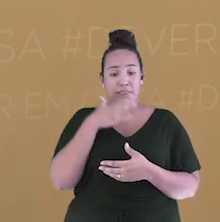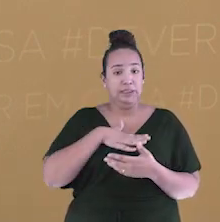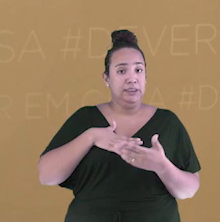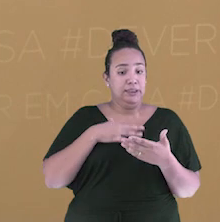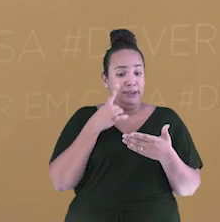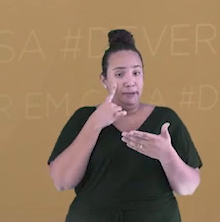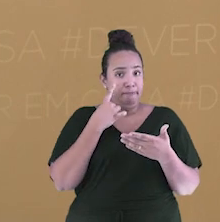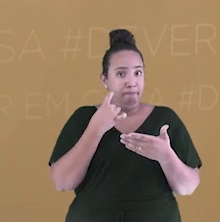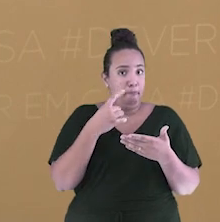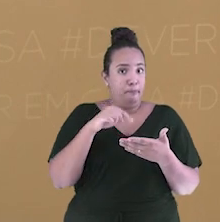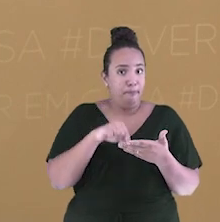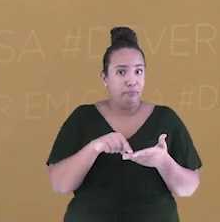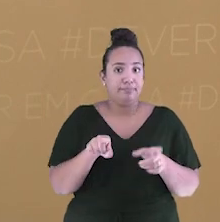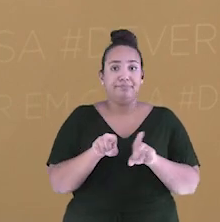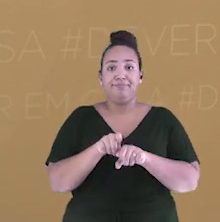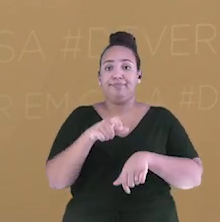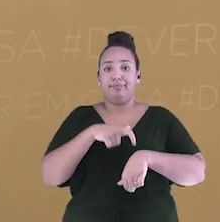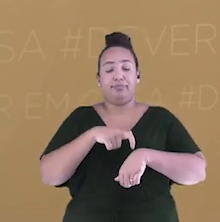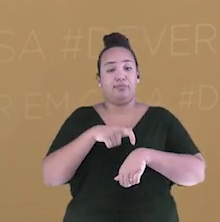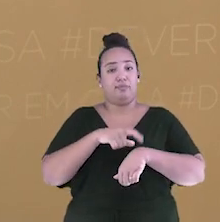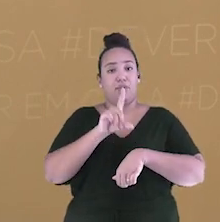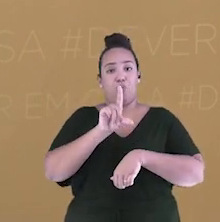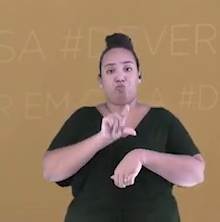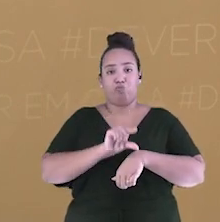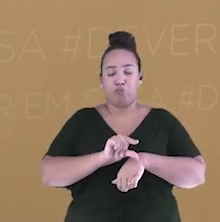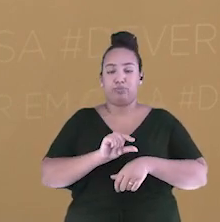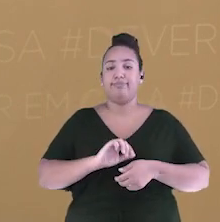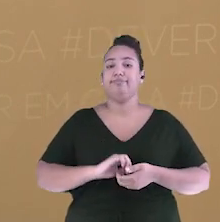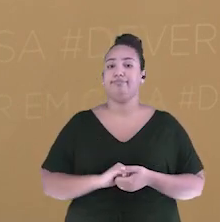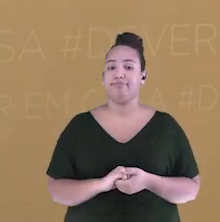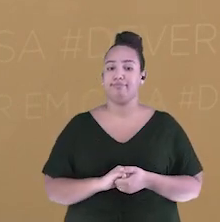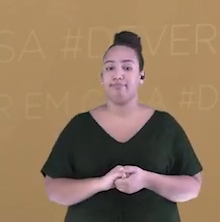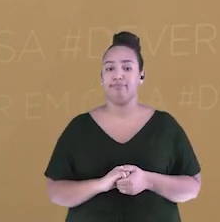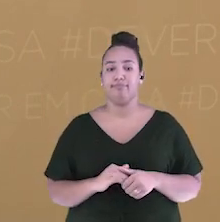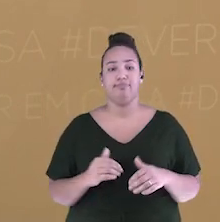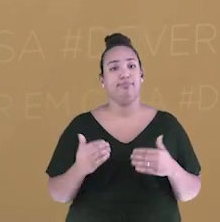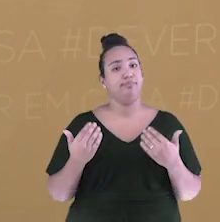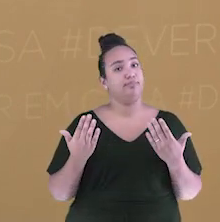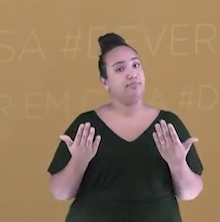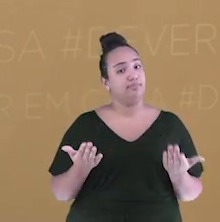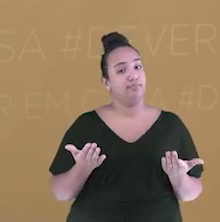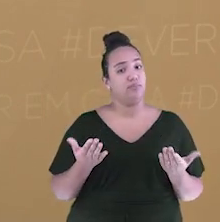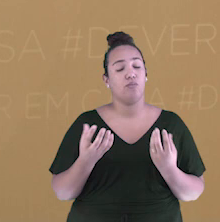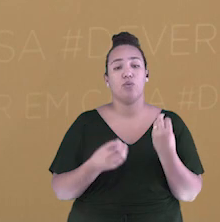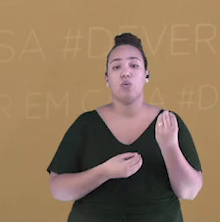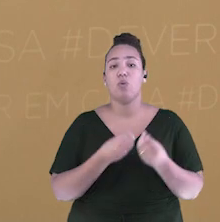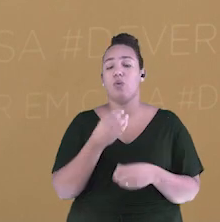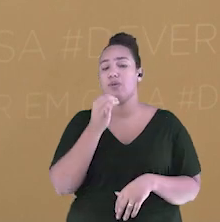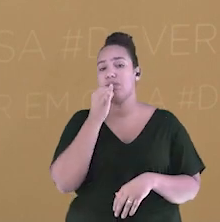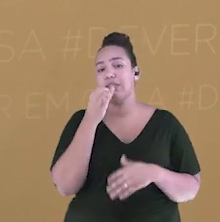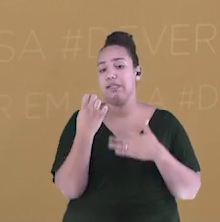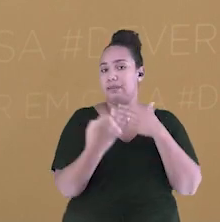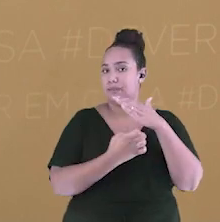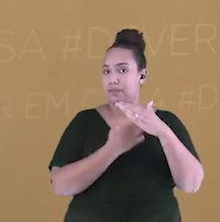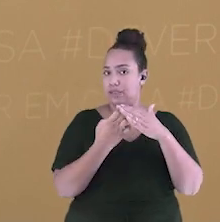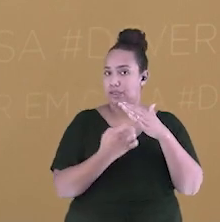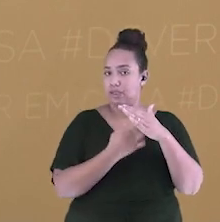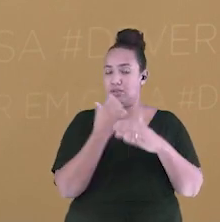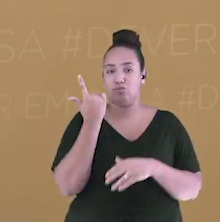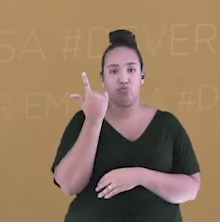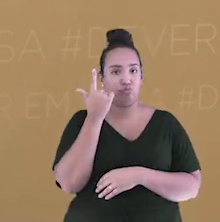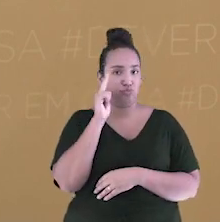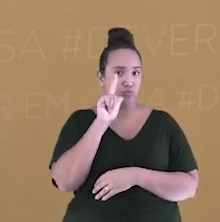com menos disponibilidade de tempo. Ora, o primeiro passo para uma empresa entrar